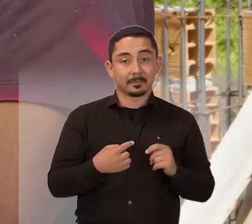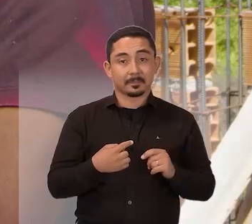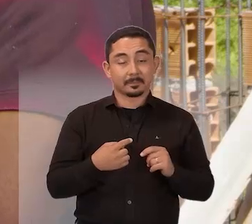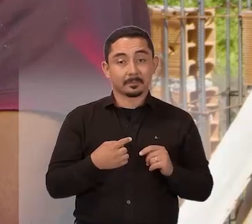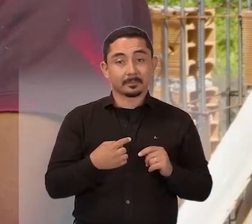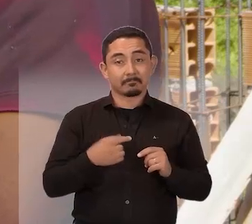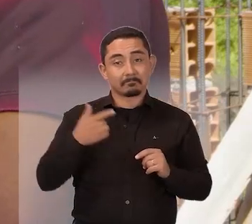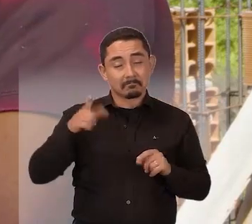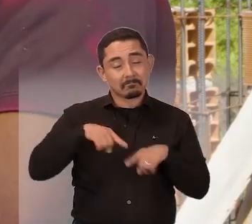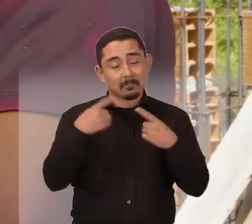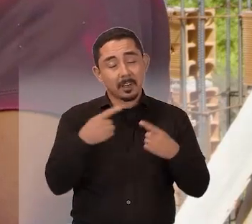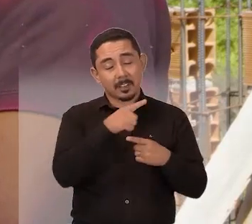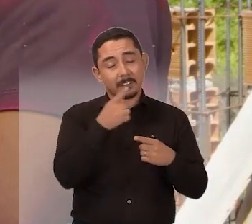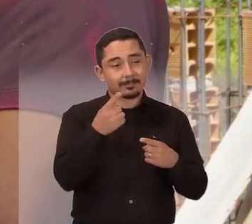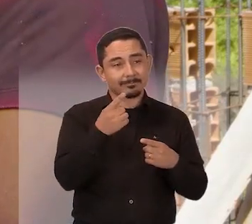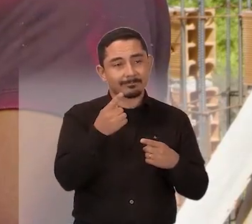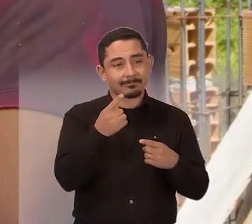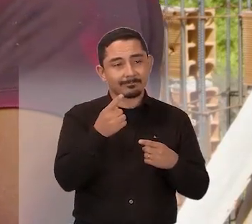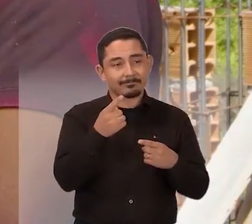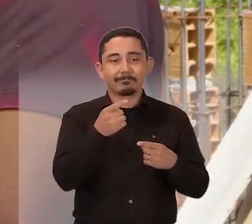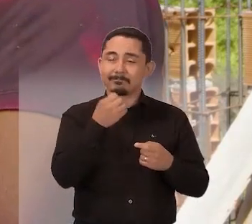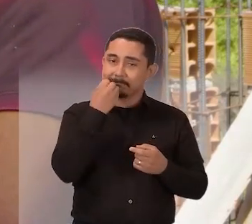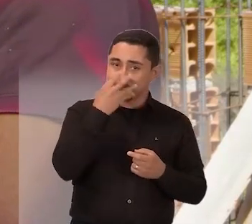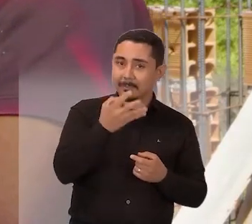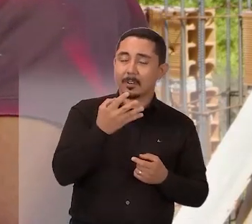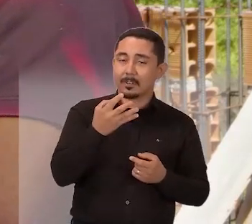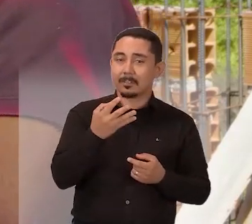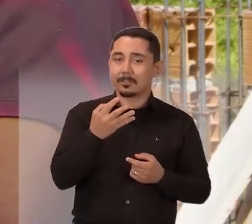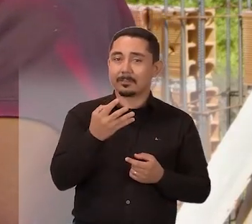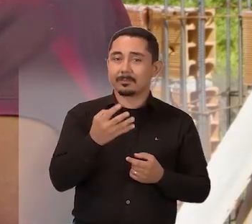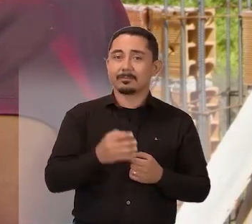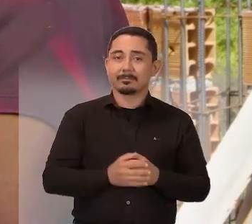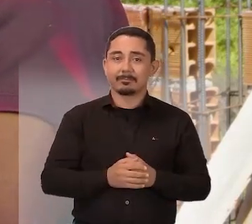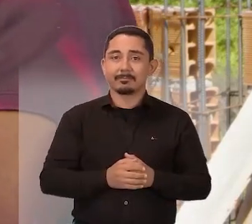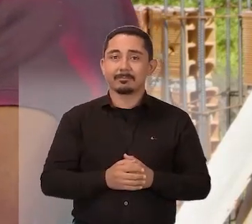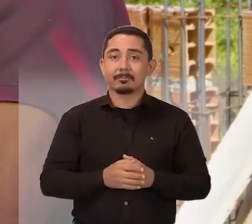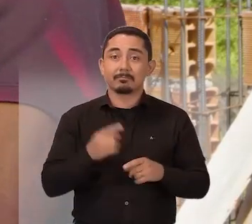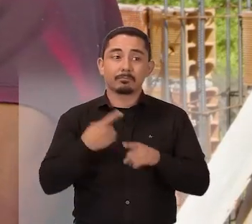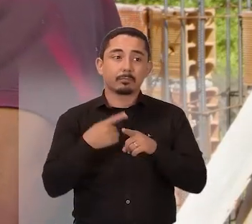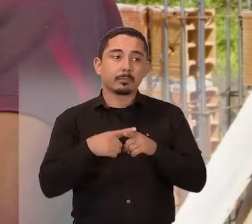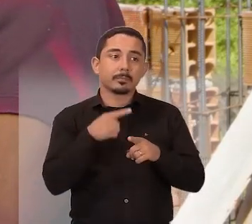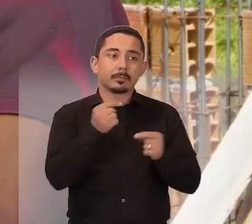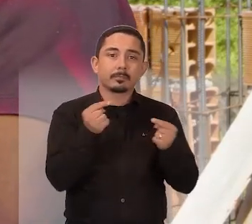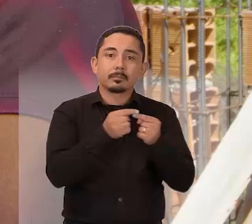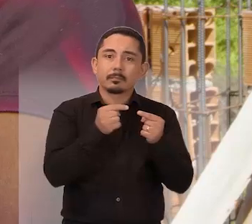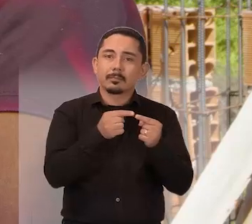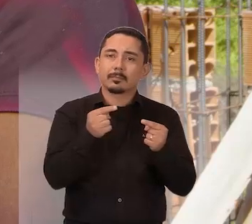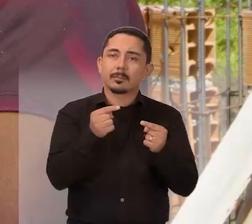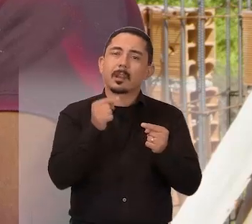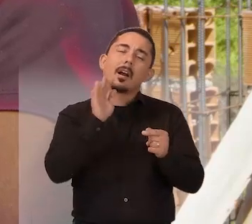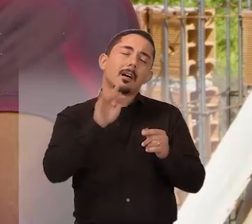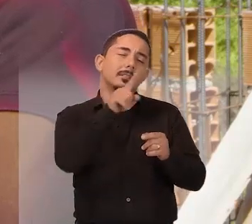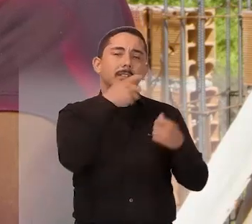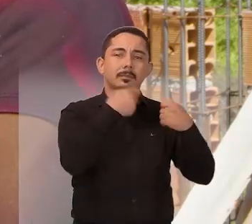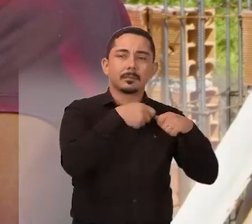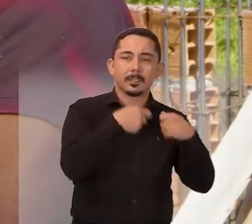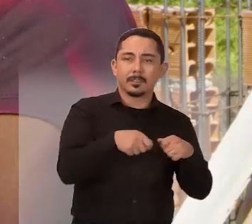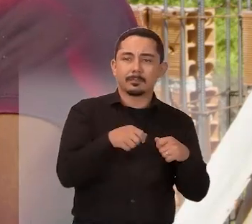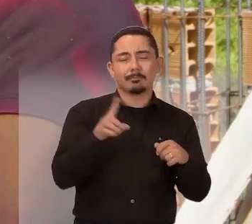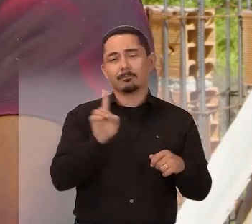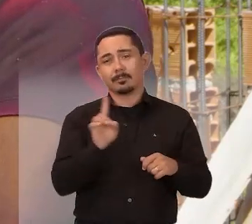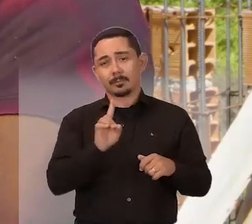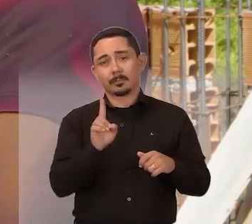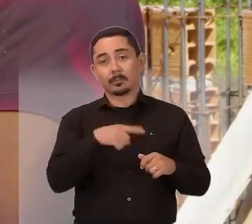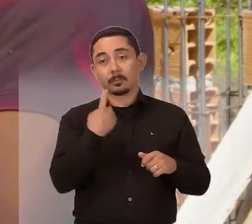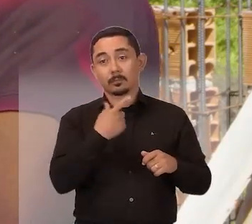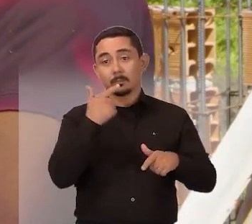para nós mesmos já é uma coisa muito interessante, né? Muito boa, porque não é dizer assim, chegar a dizer,